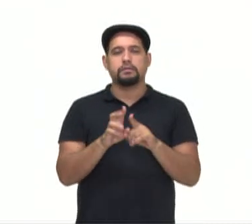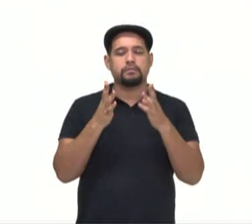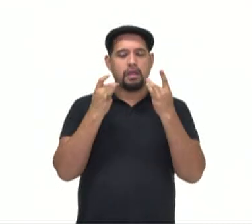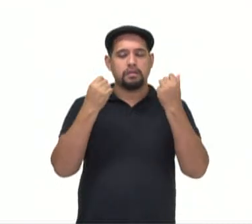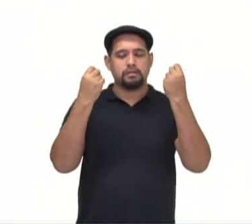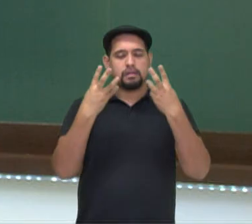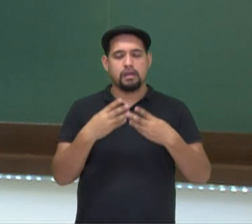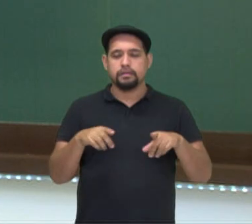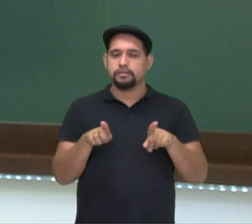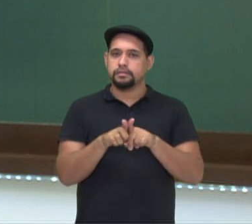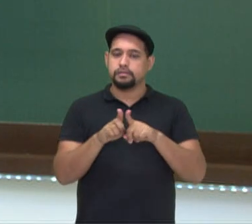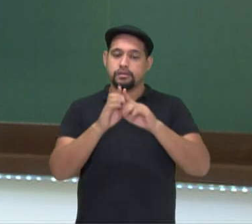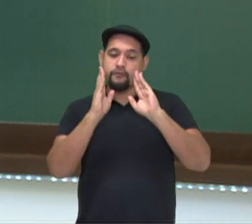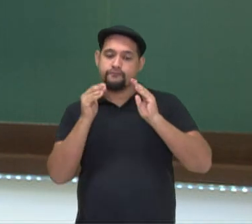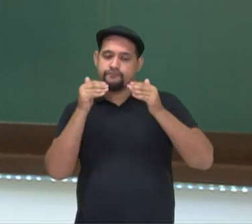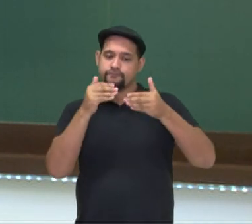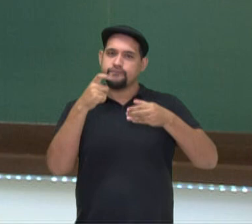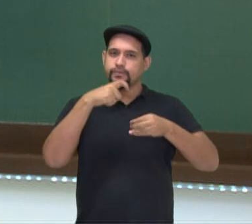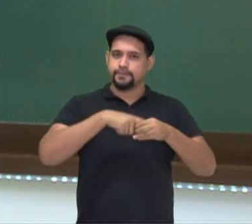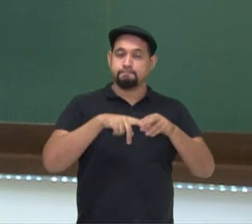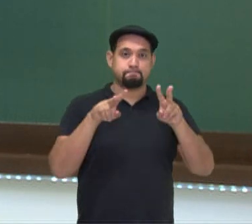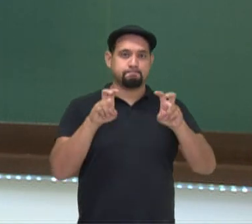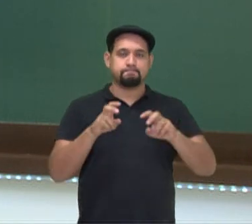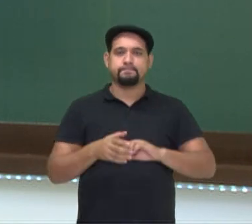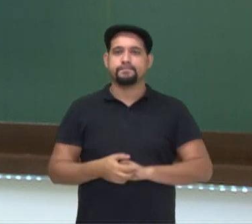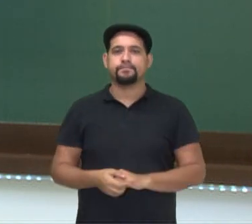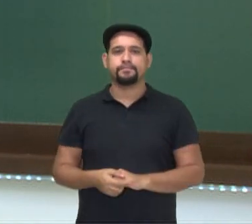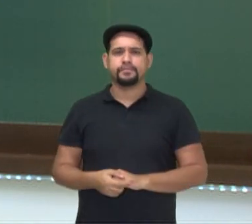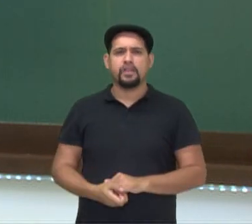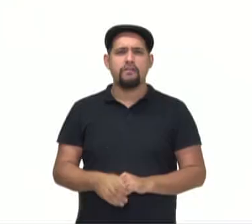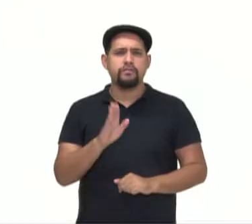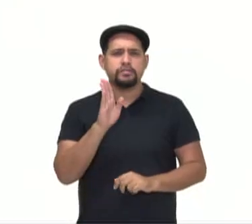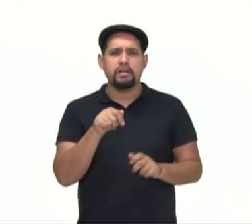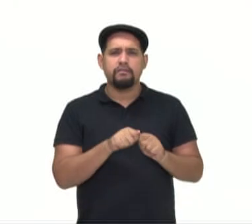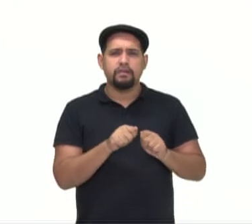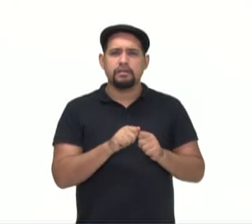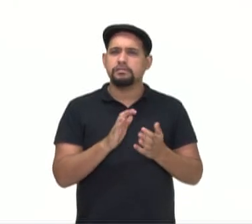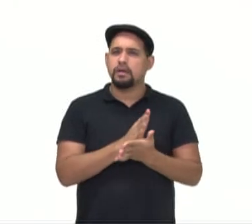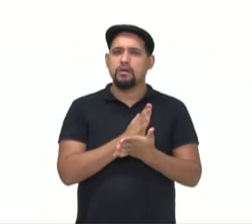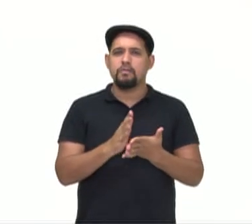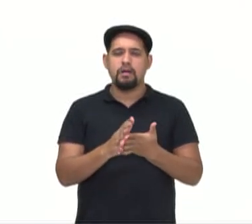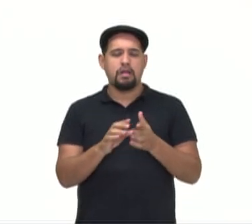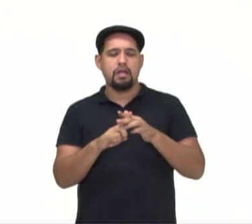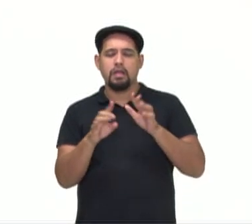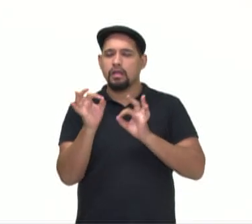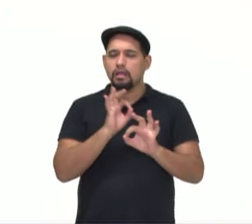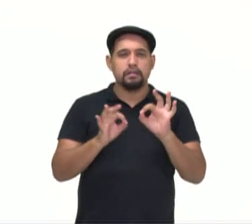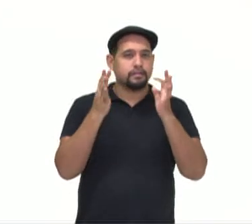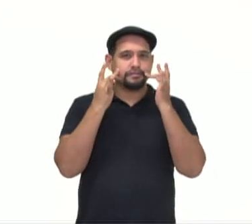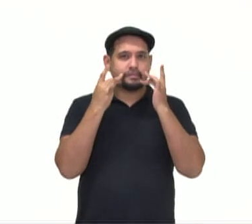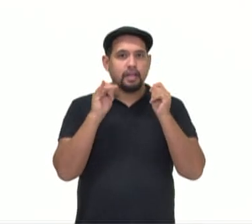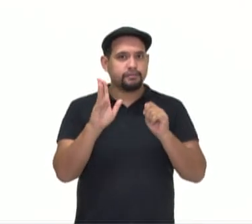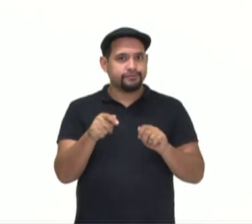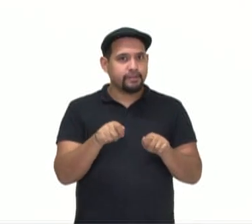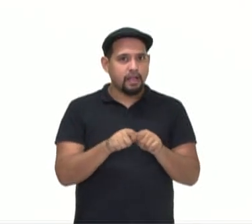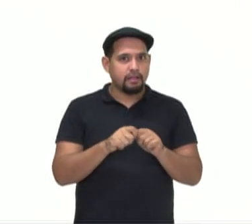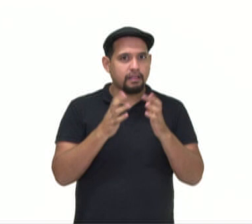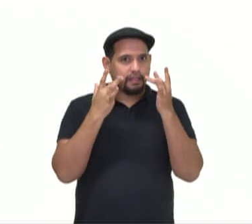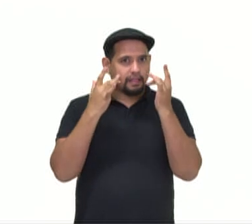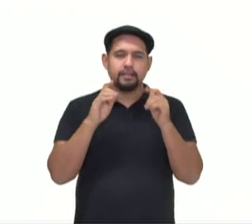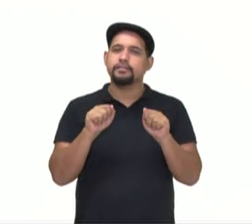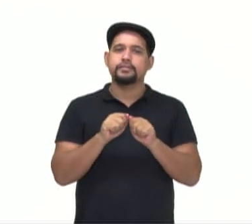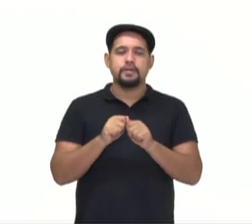falou e vamos retomar esse assunto. Você já realizou alguma encenação teatral? Já praticou